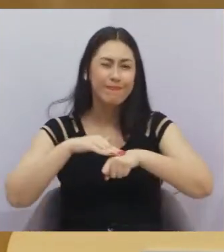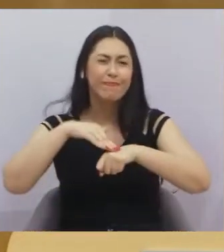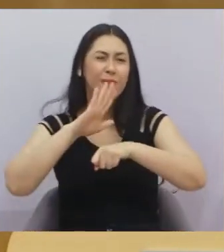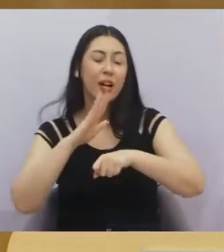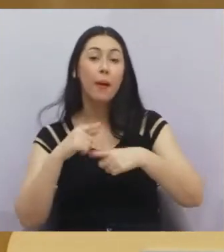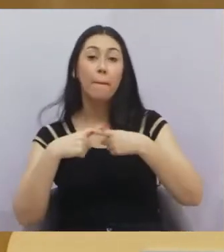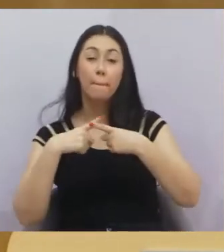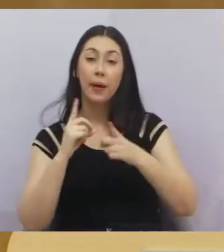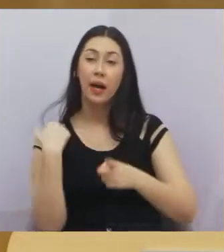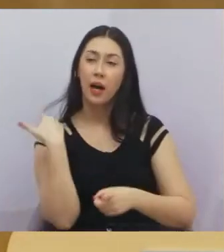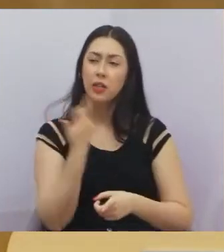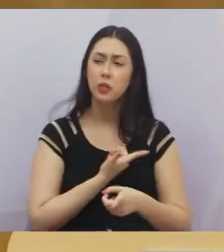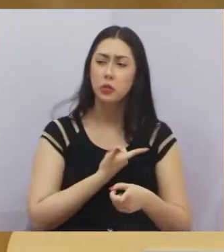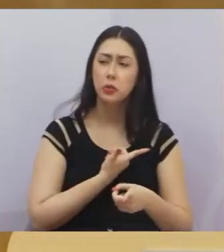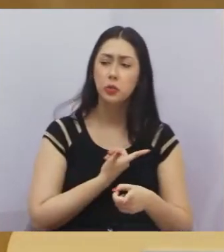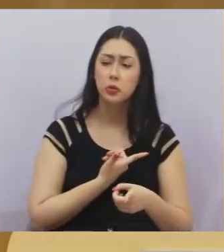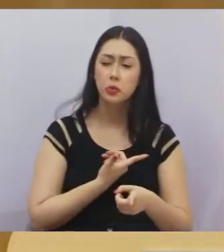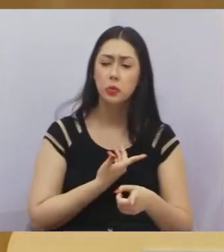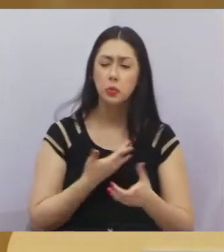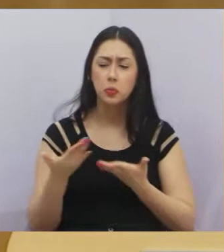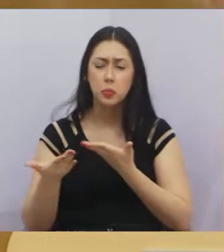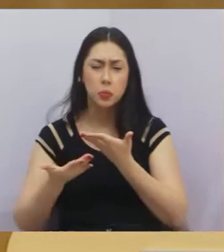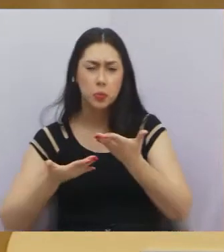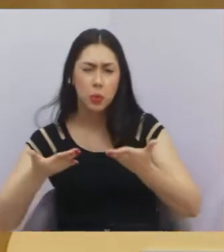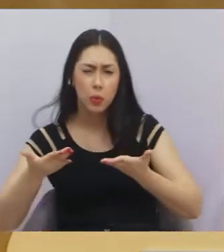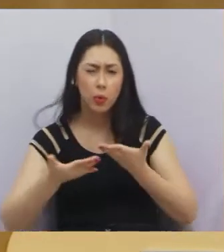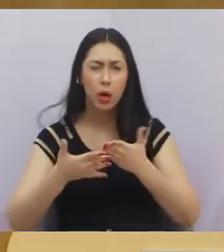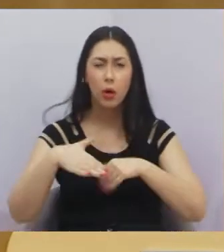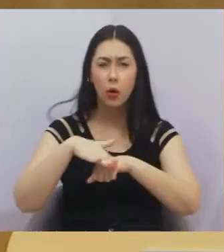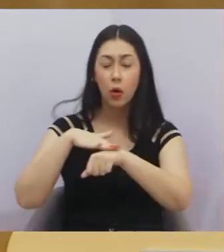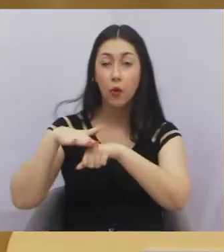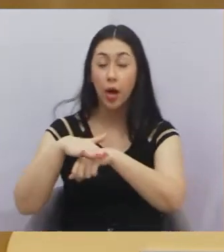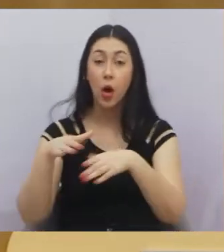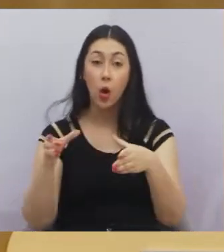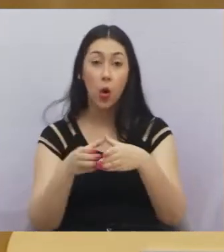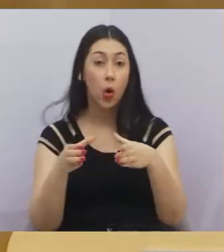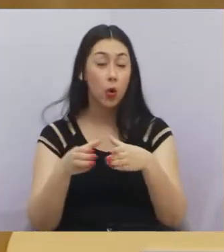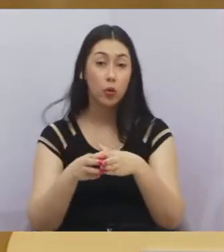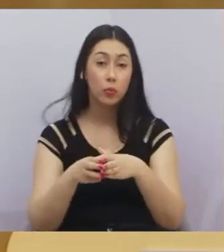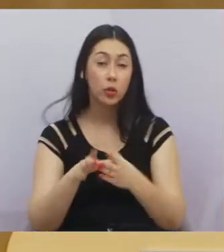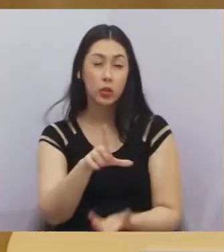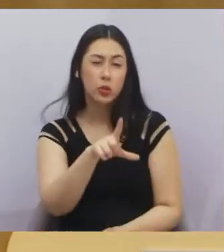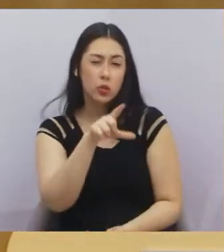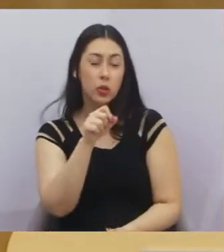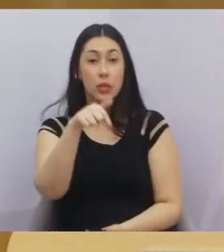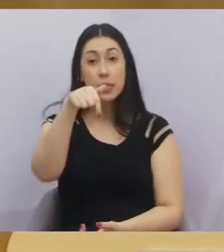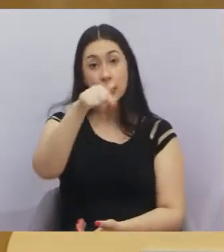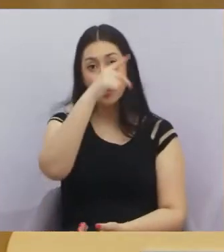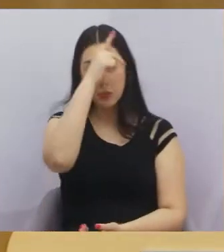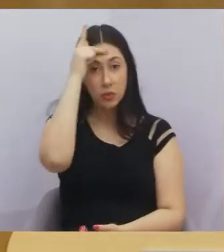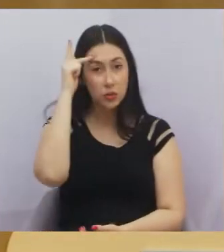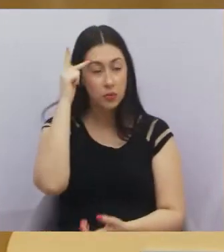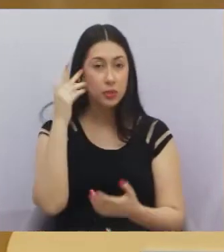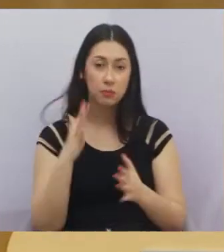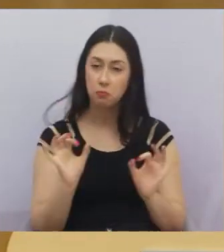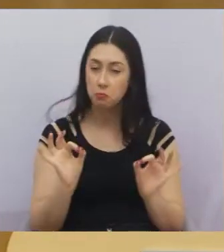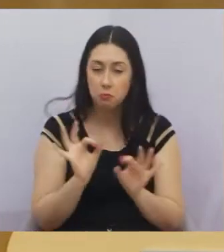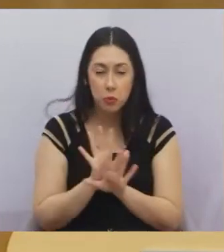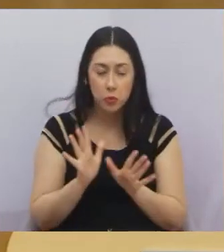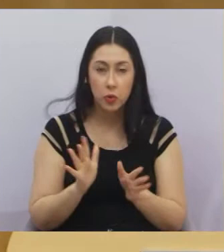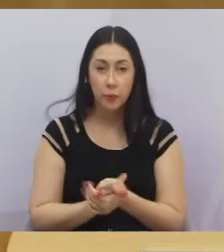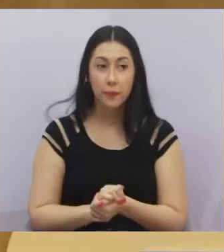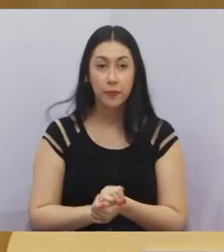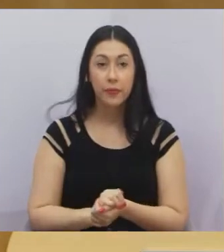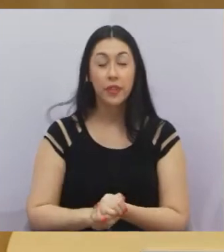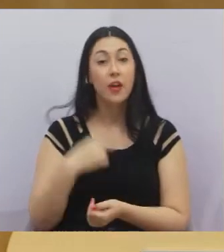as articulações e decide em grupo. E o grupo optou por 7 componentes. Então, Lucimar,